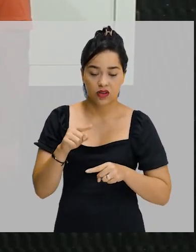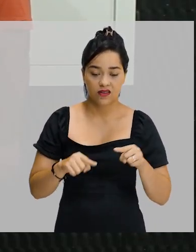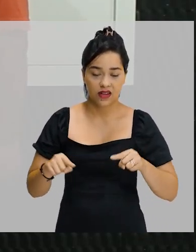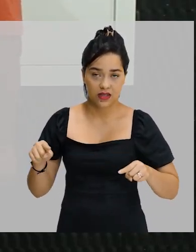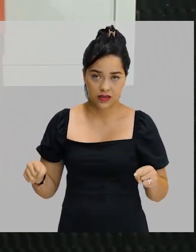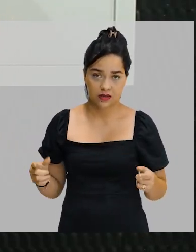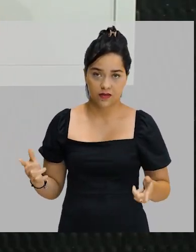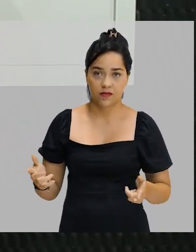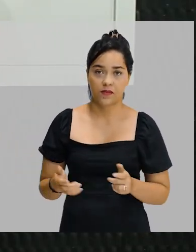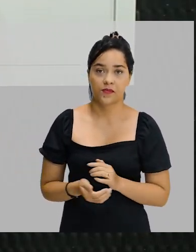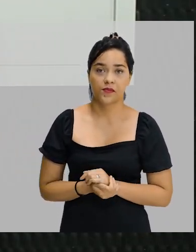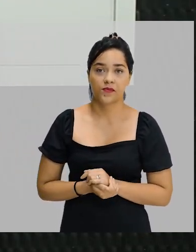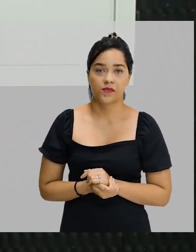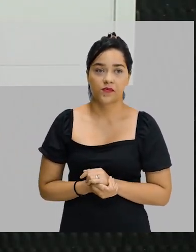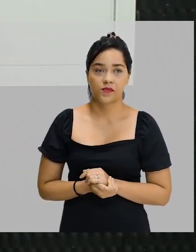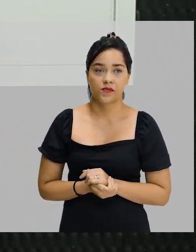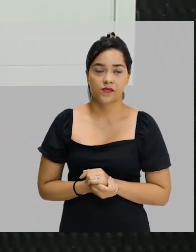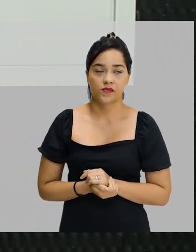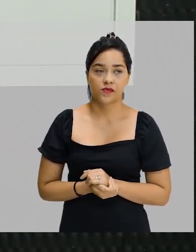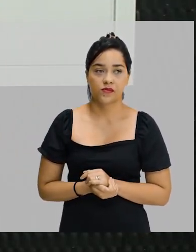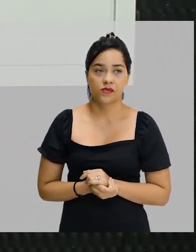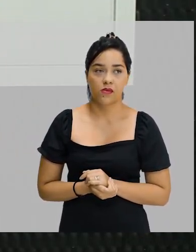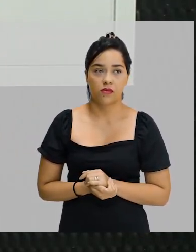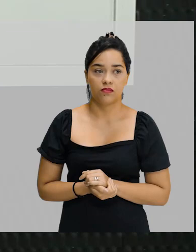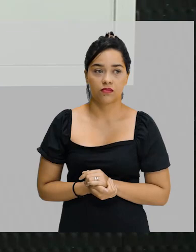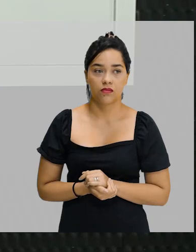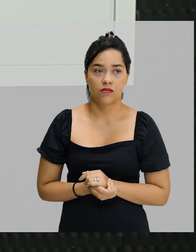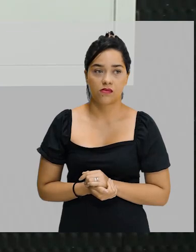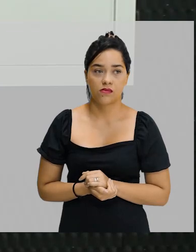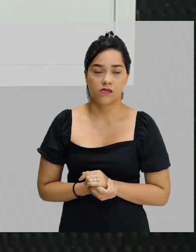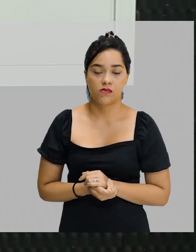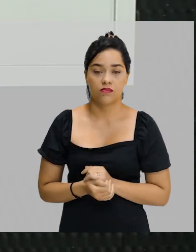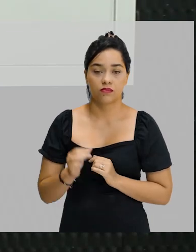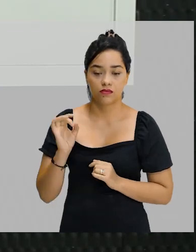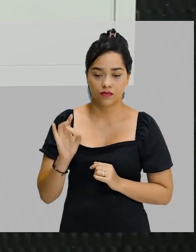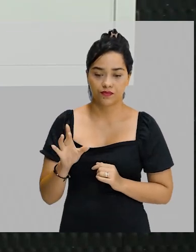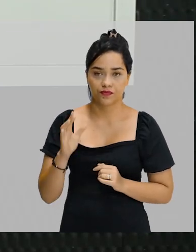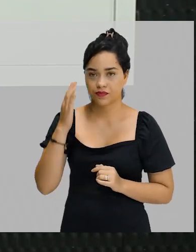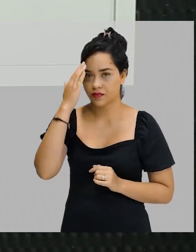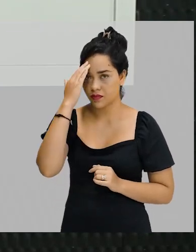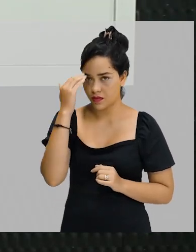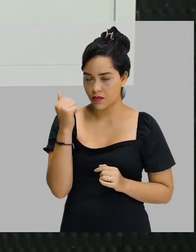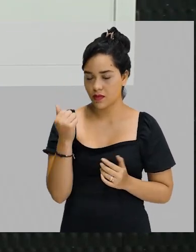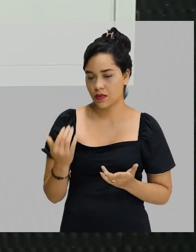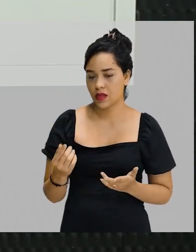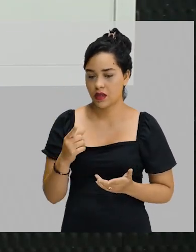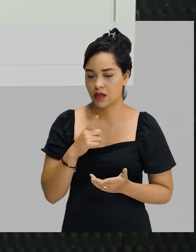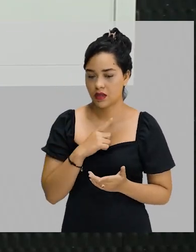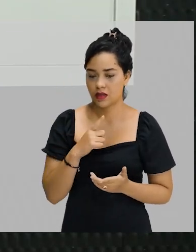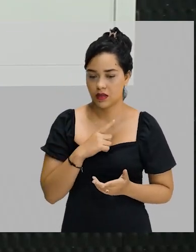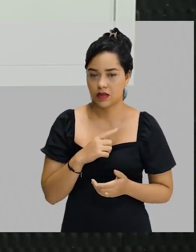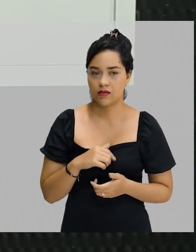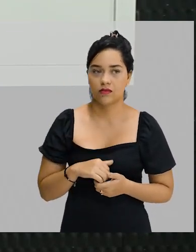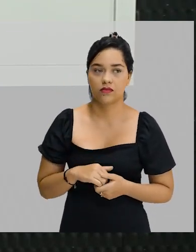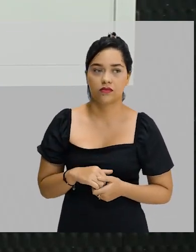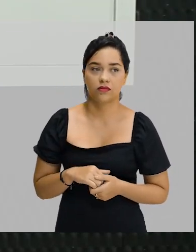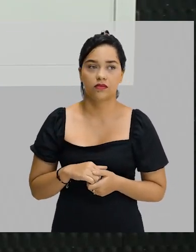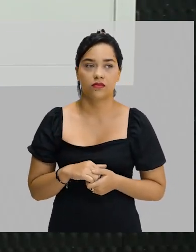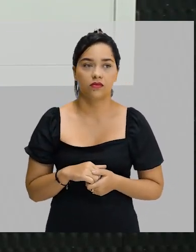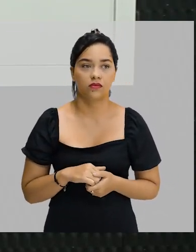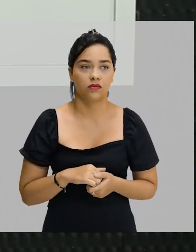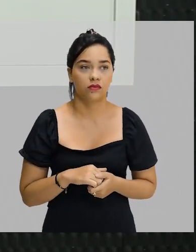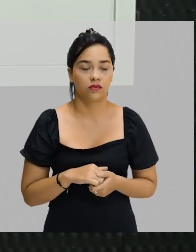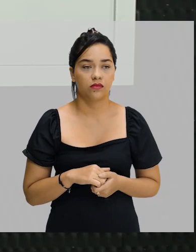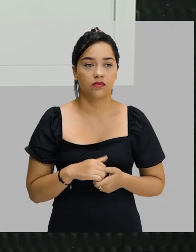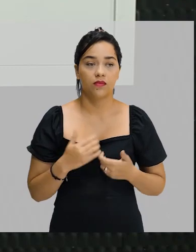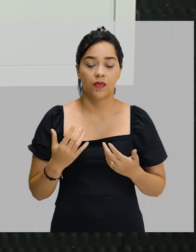ângulo, tá certo? Então, para esta primeira situação, a gente vai pegar só esse triângulozinho aqui, ó, do jeito em que ele está. Então,